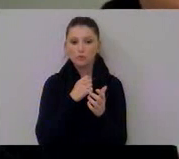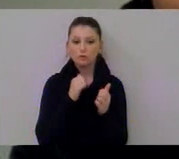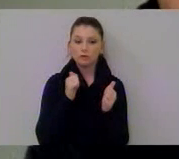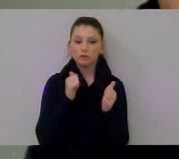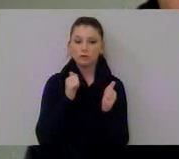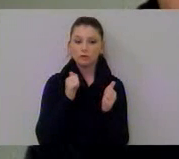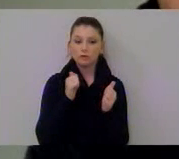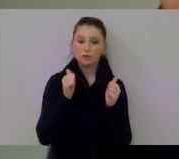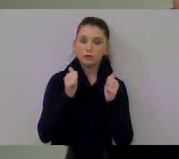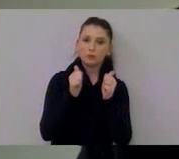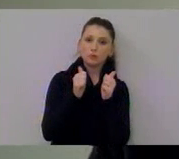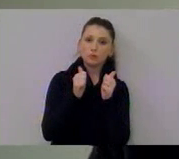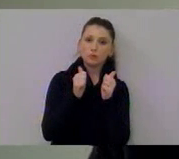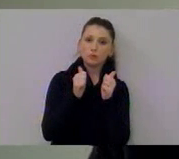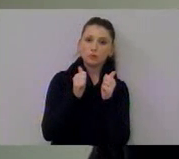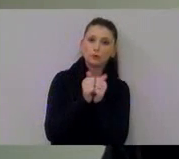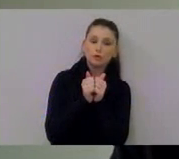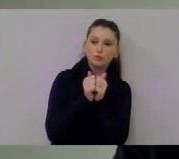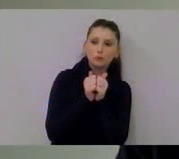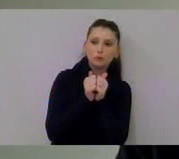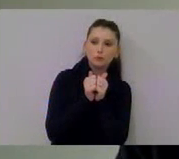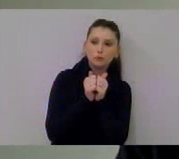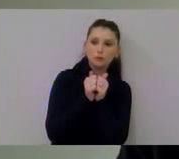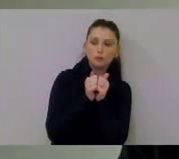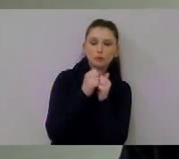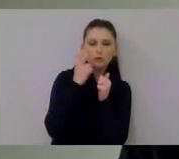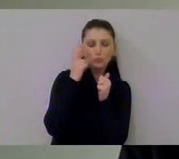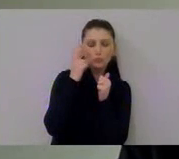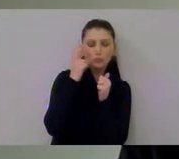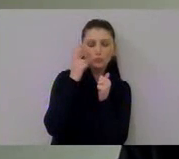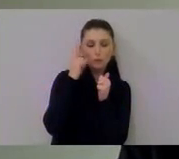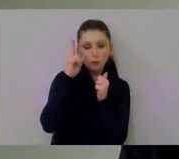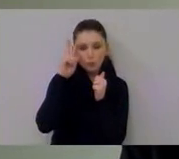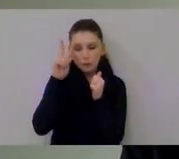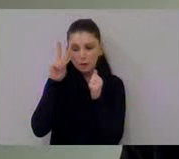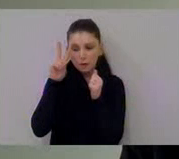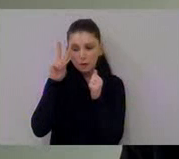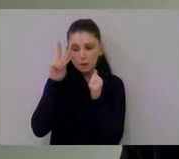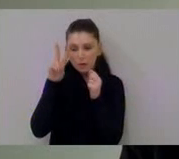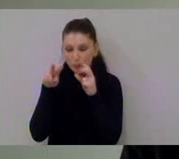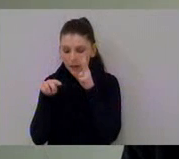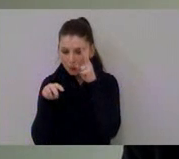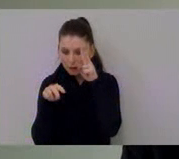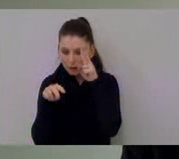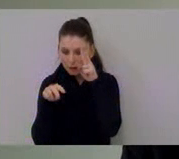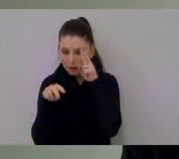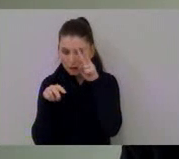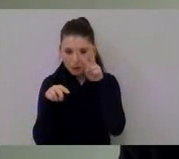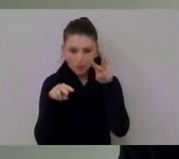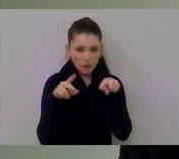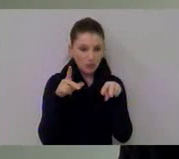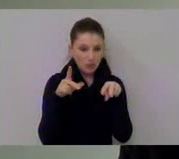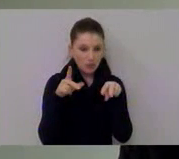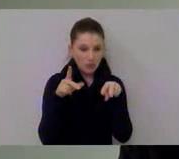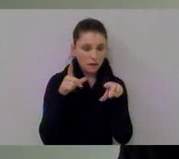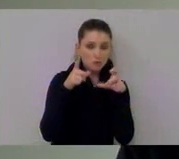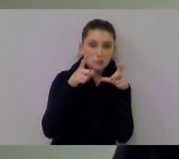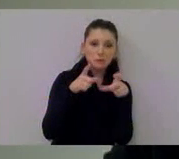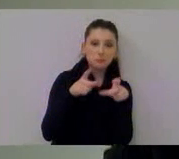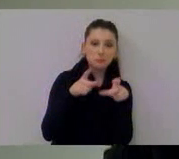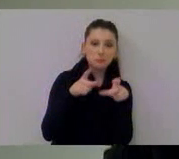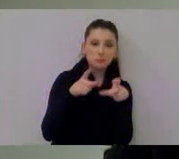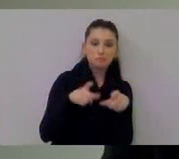Criciúma, todos os bairros têm as suas dificuldades, seus anseios.